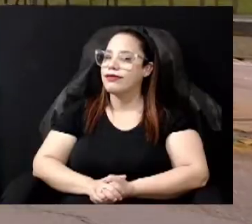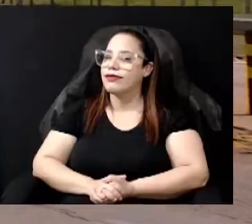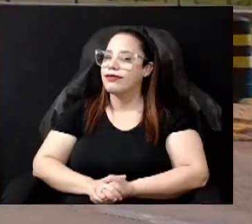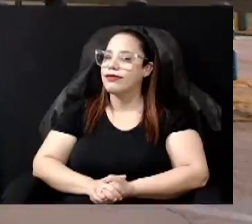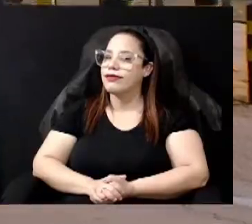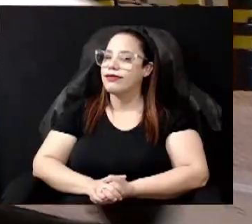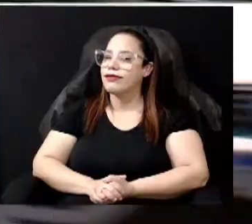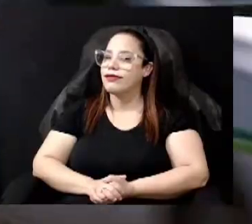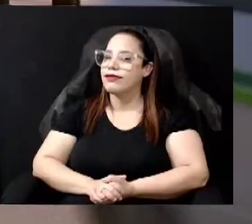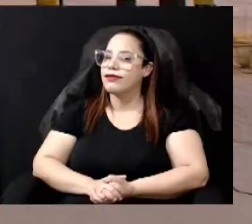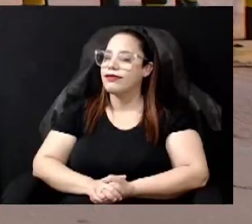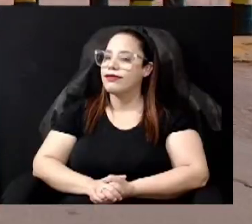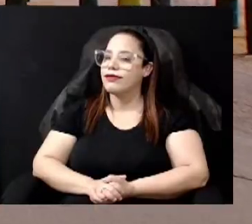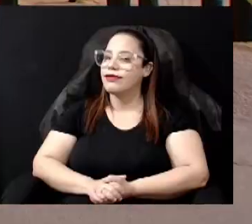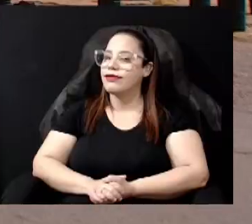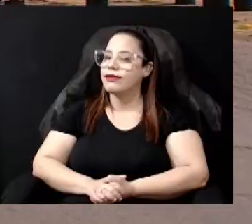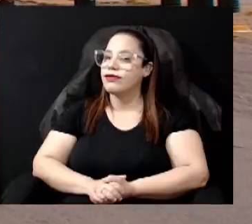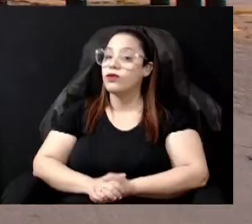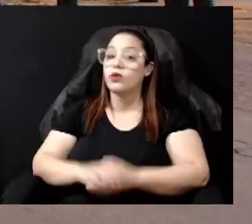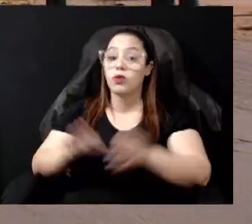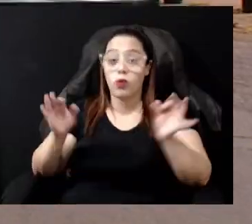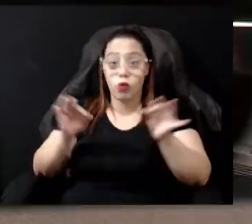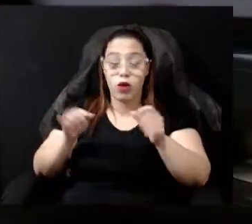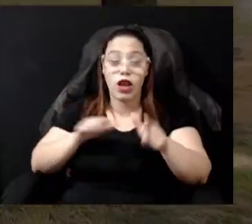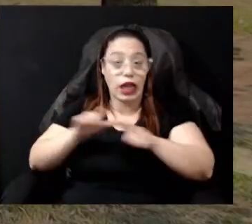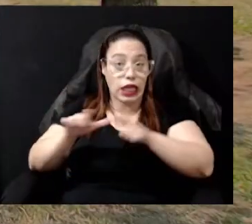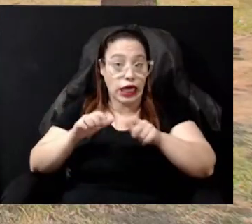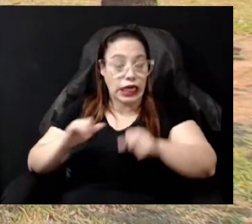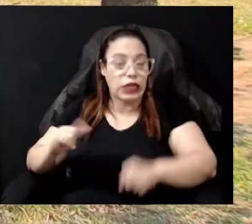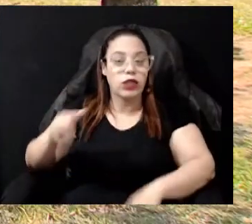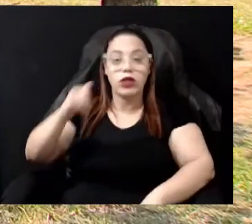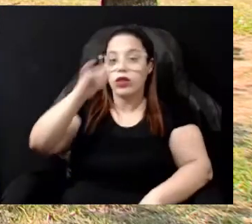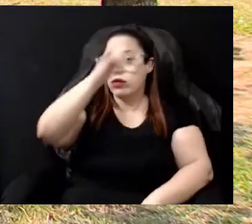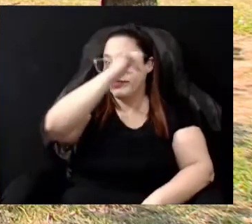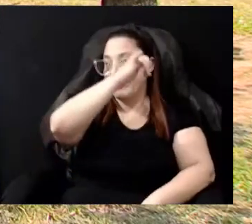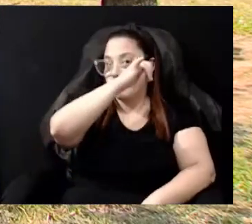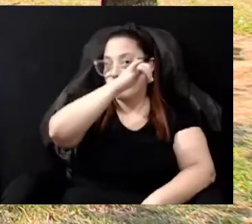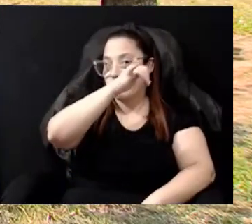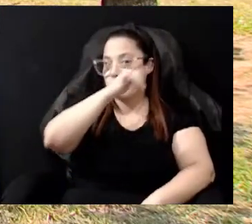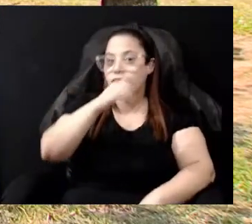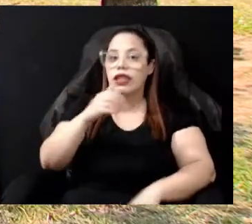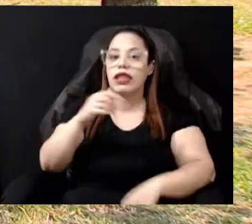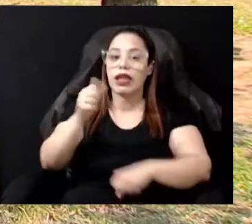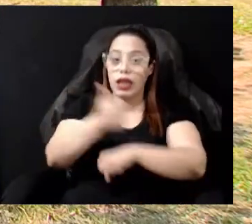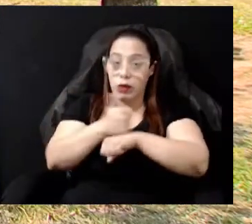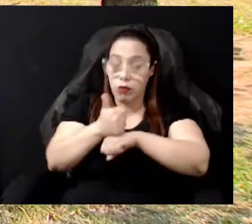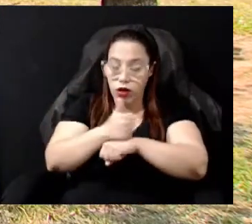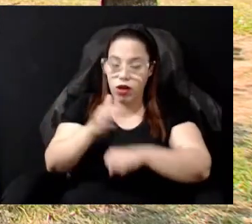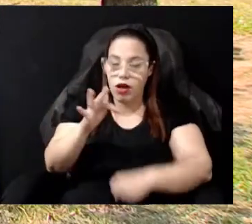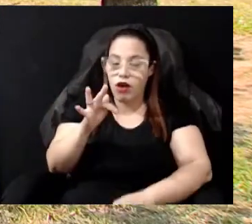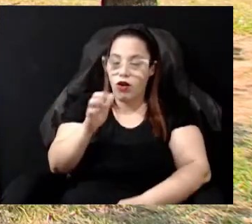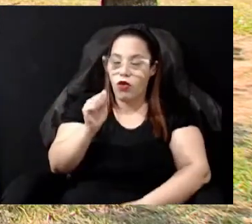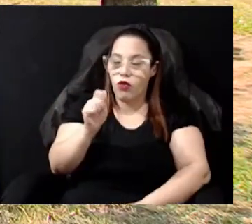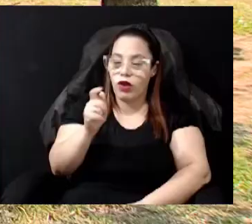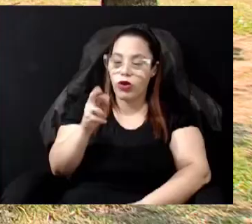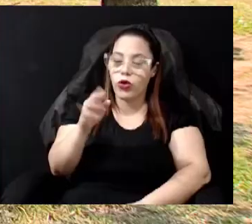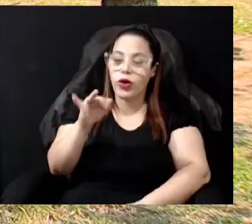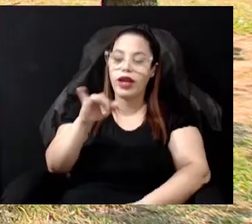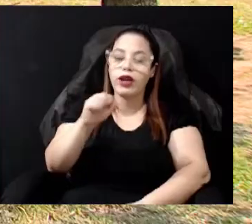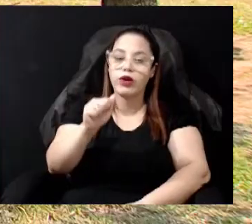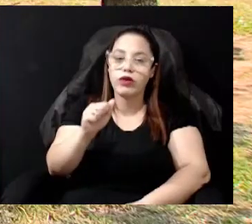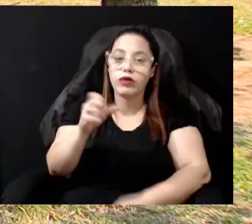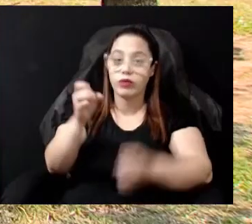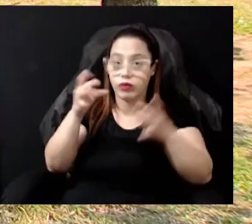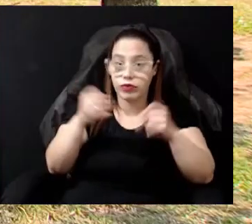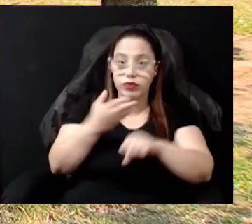Inclusive, para quem trabalha em aeroportos, existe a profissão falcoeiro. Então, os treinamentos em si consistem, quando a ave chega do